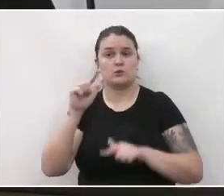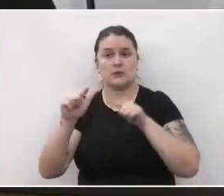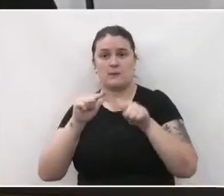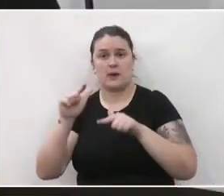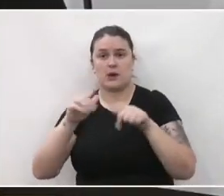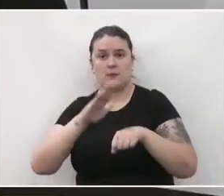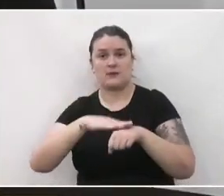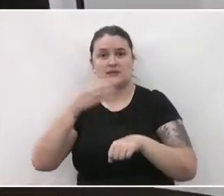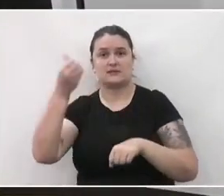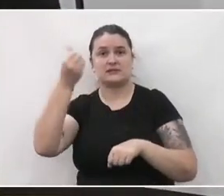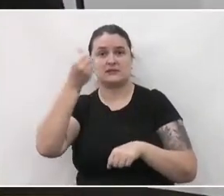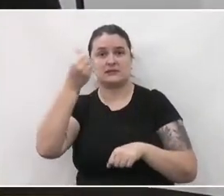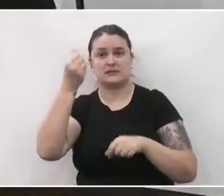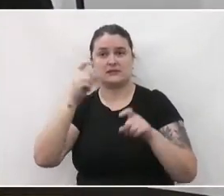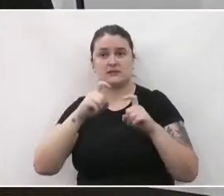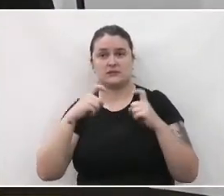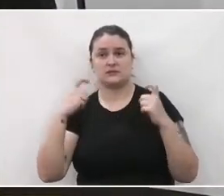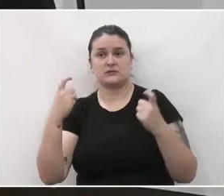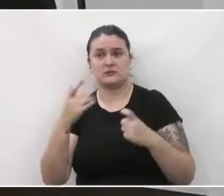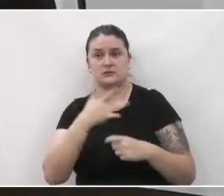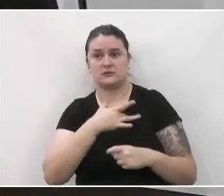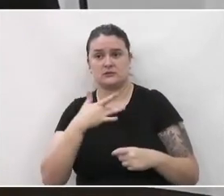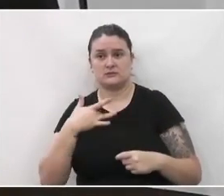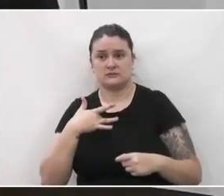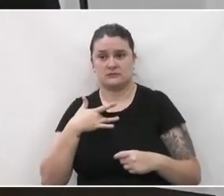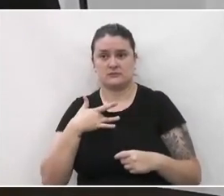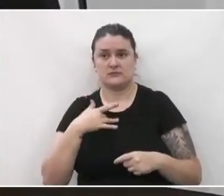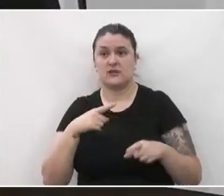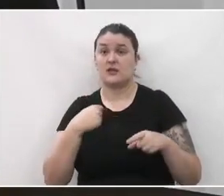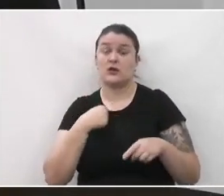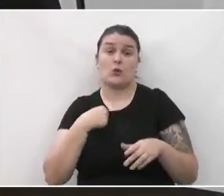Saúde, né? Então, eu já não faço mais parte do